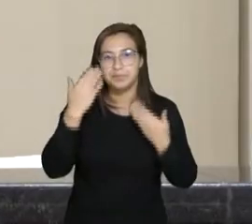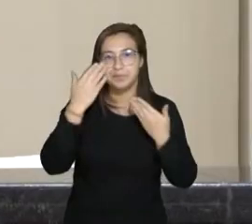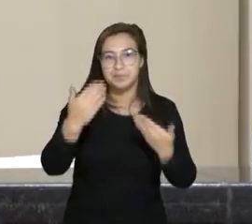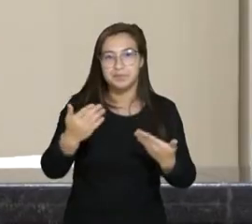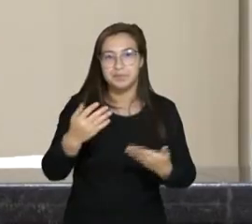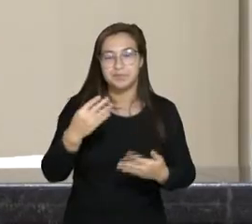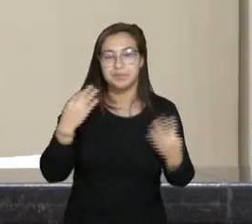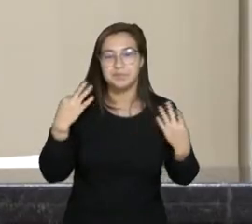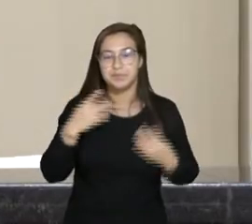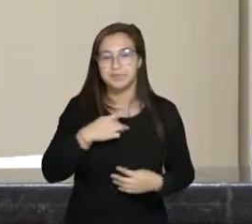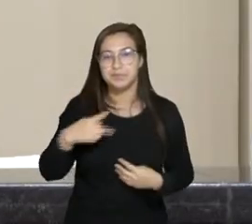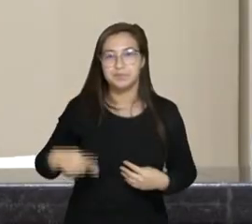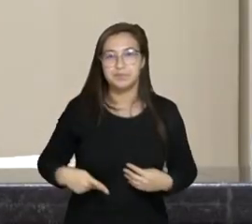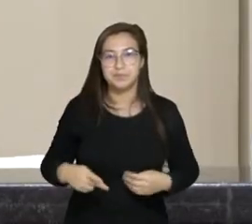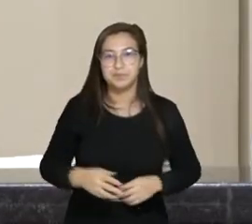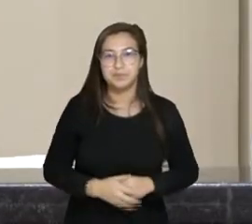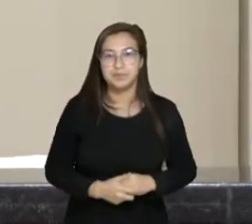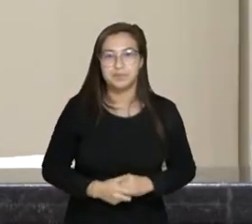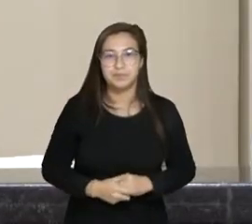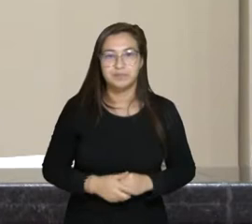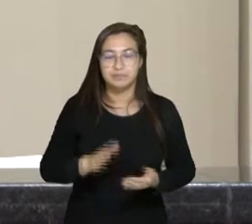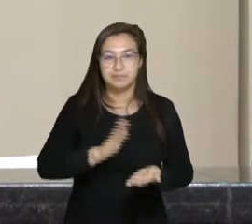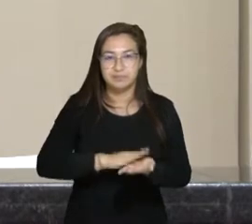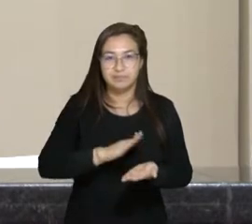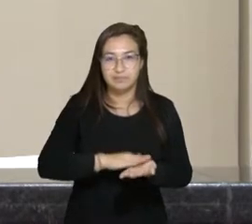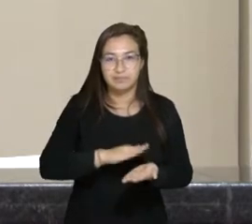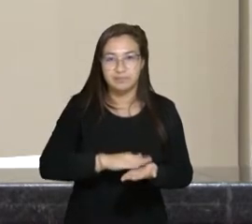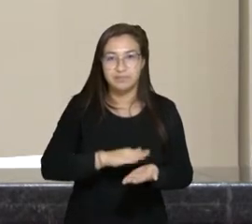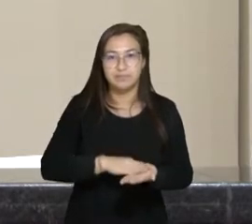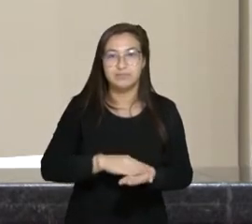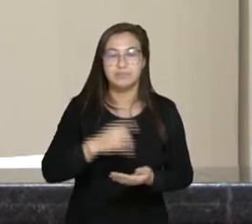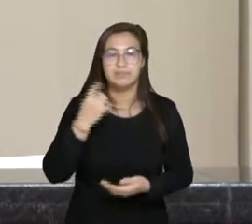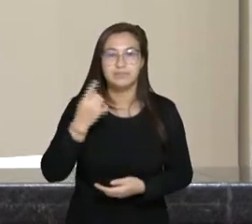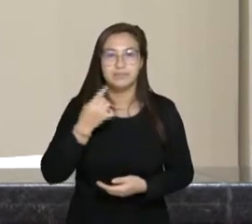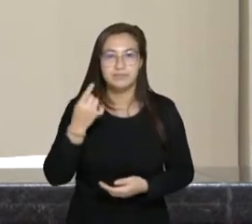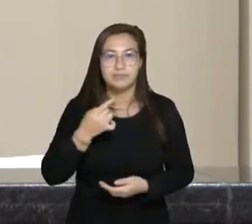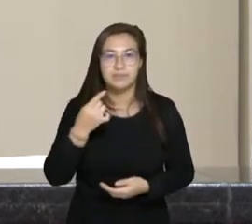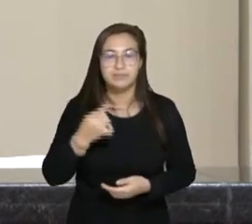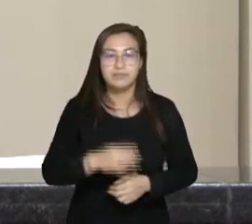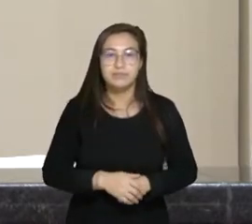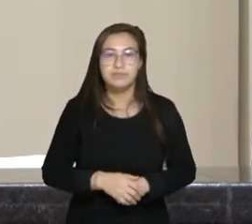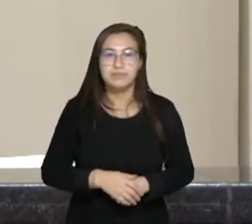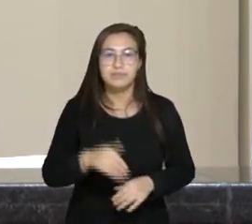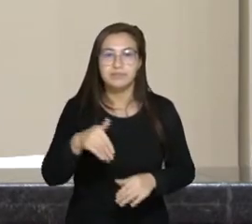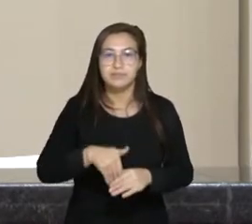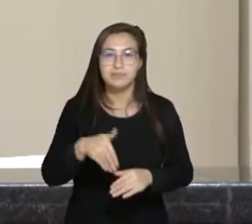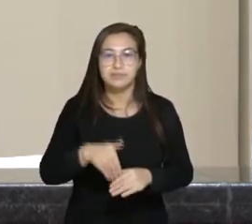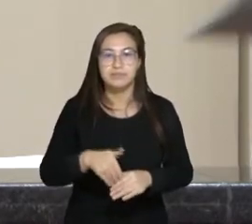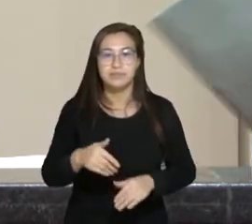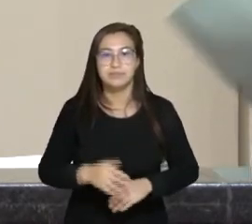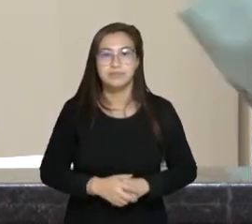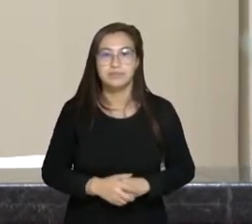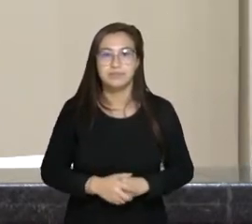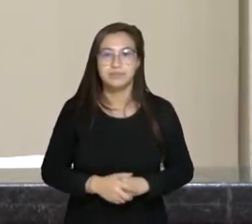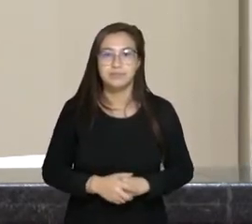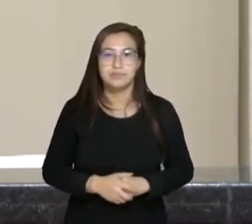presidente Parabéns deputado no meio ovos em votação